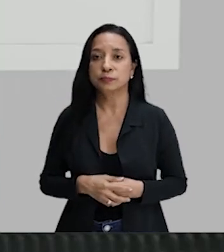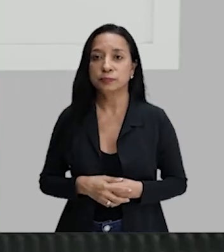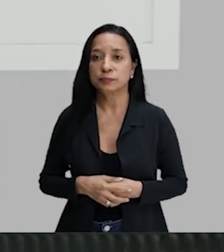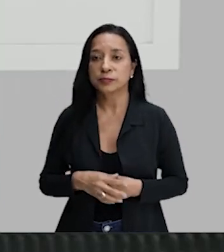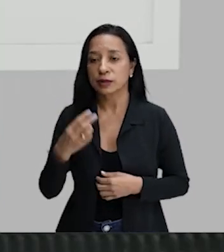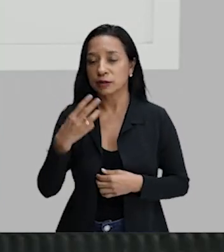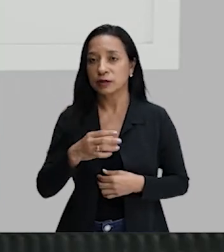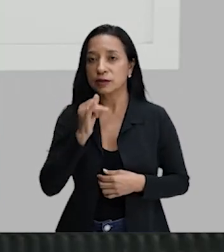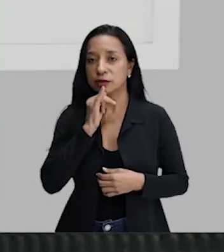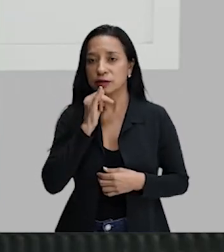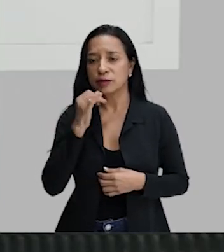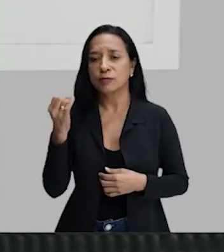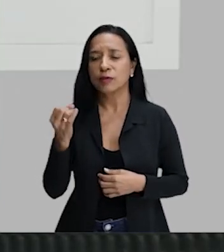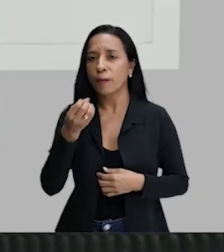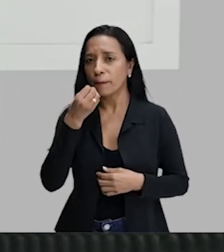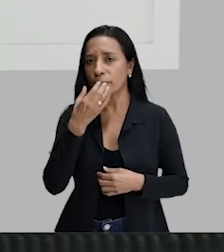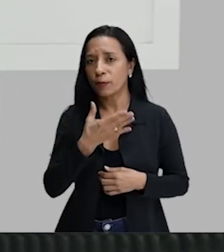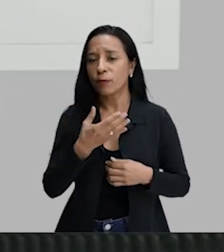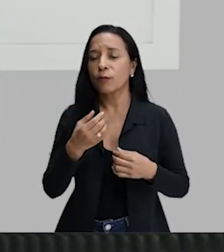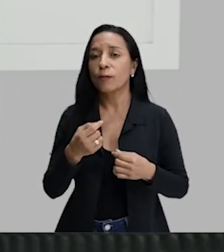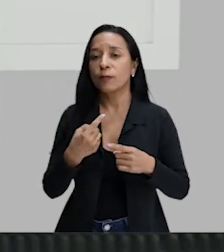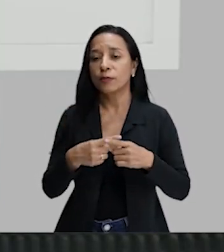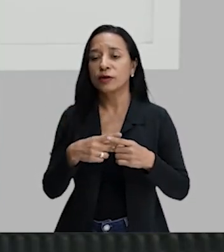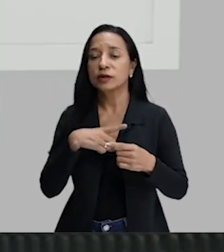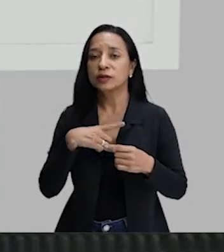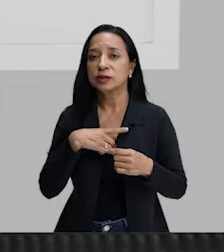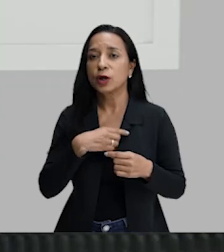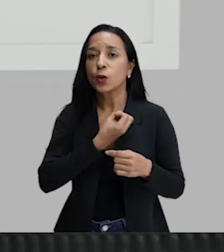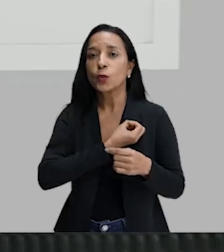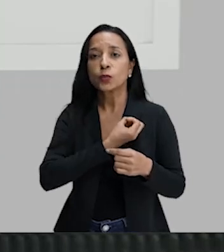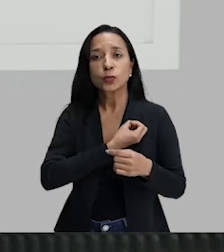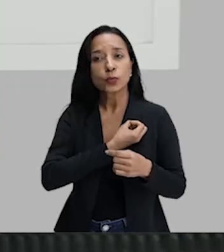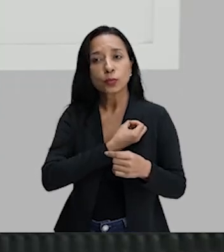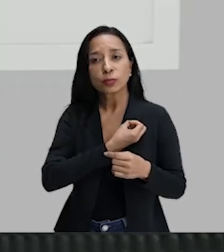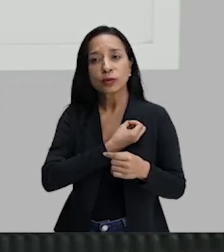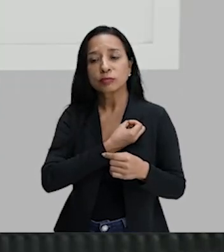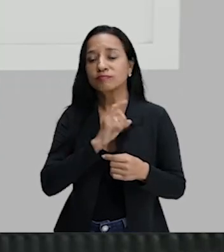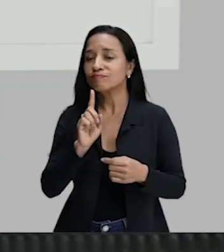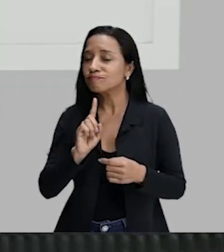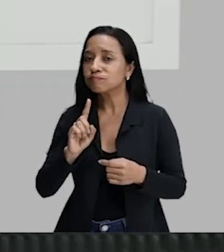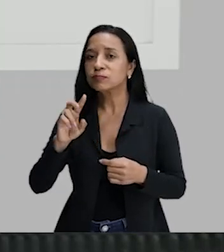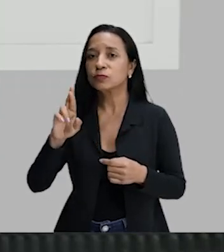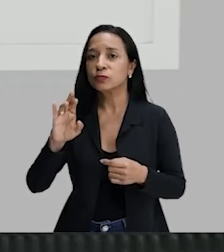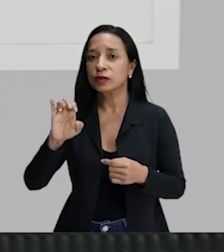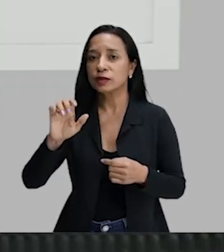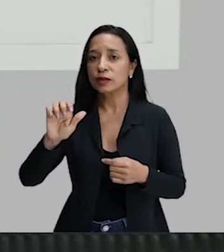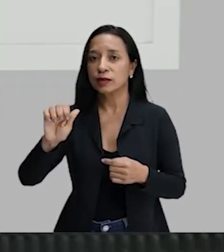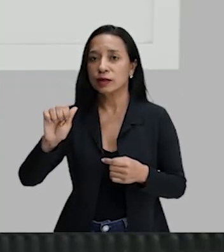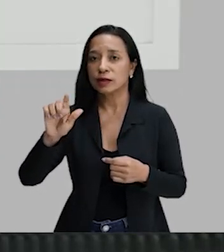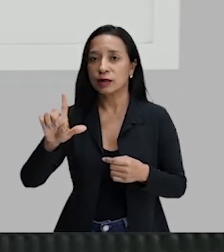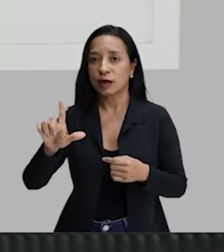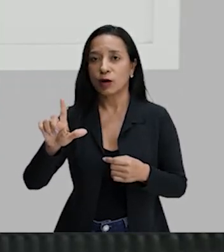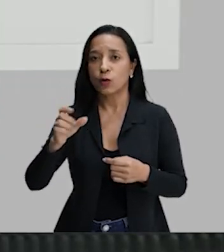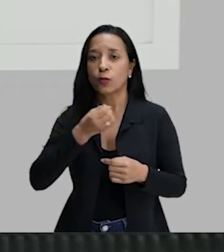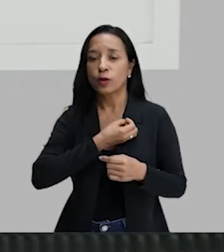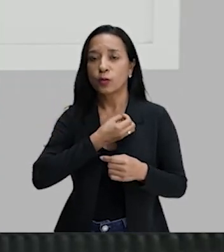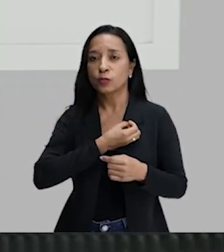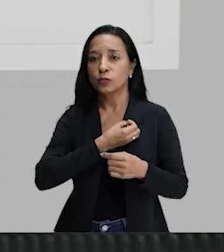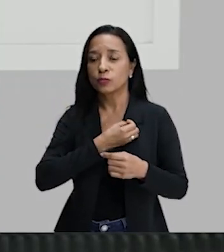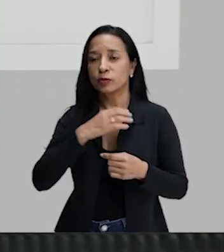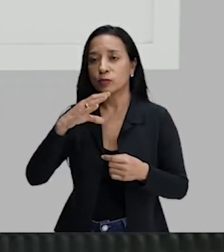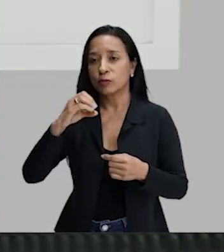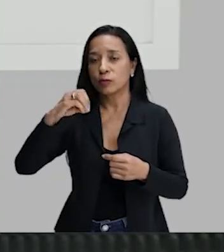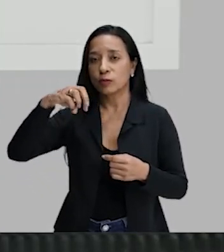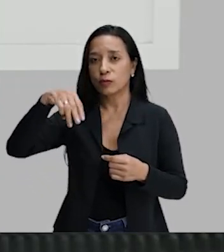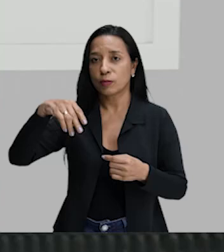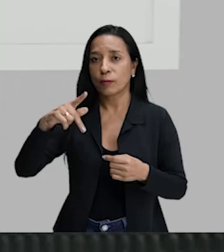terceiro exemplo vai ser interessante, porque vai aparecer um número que não é um número real. Tá? É um número complexo.